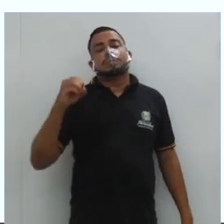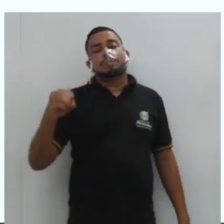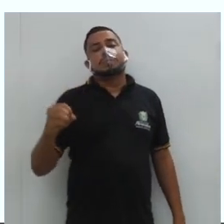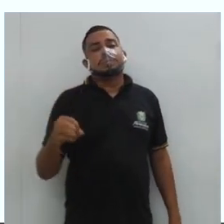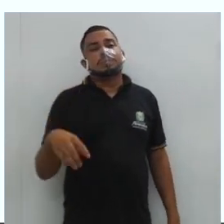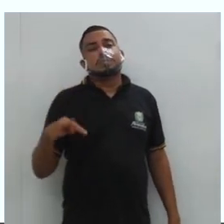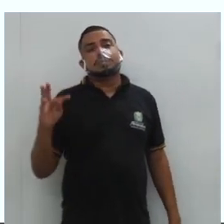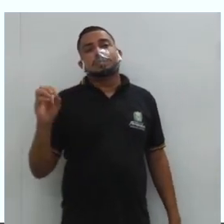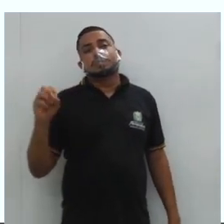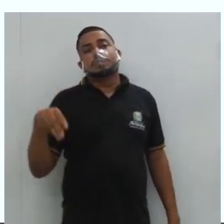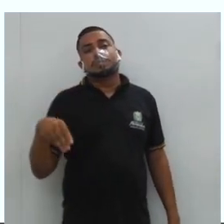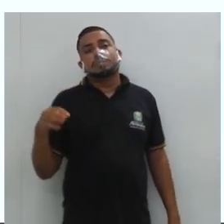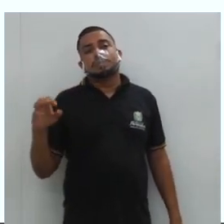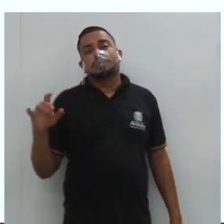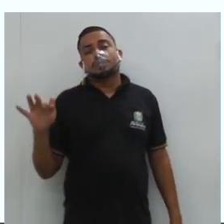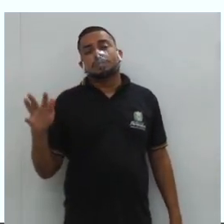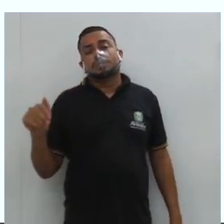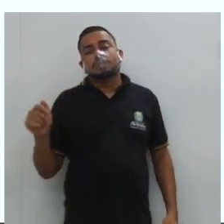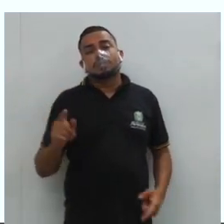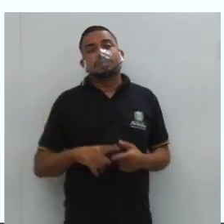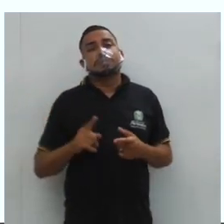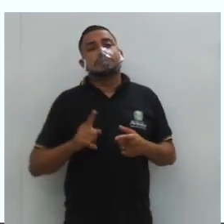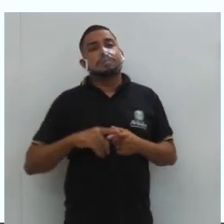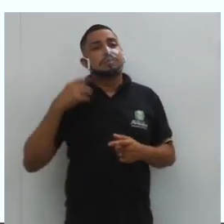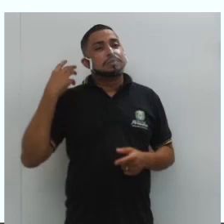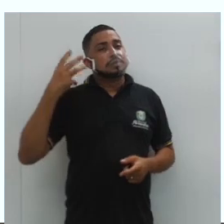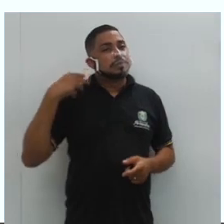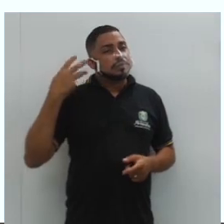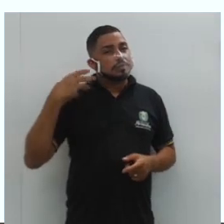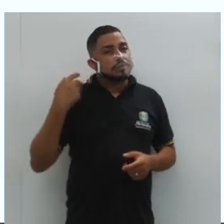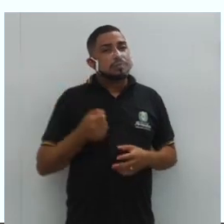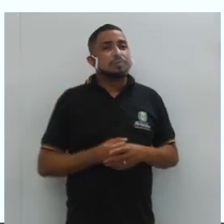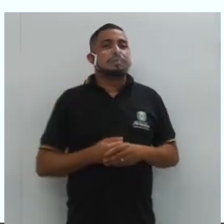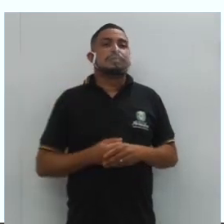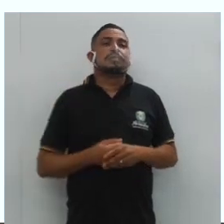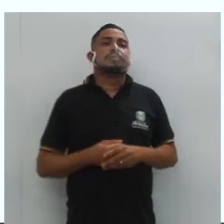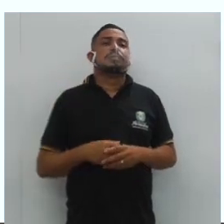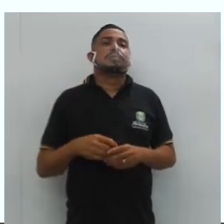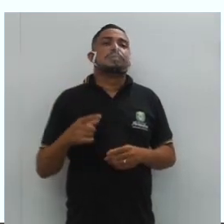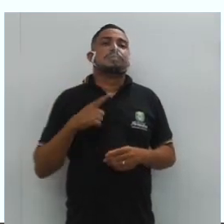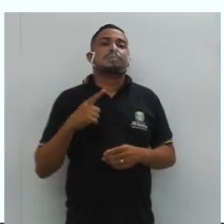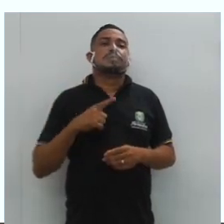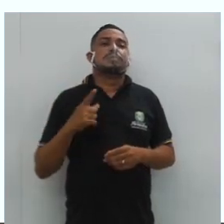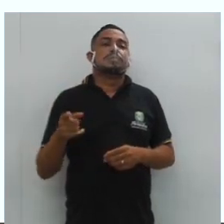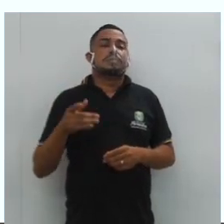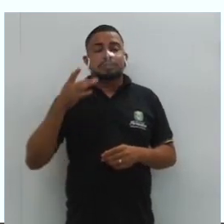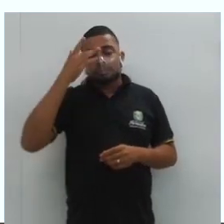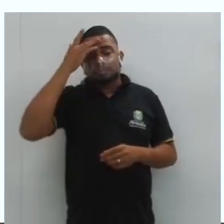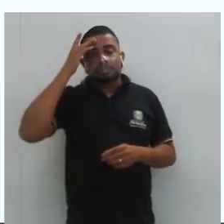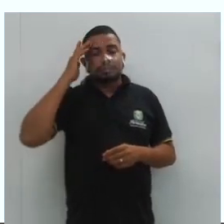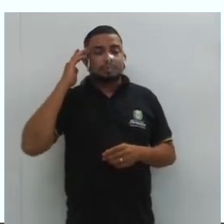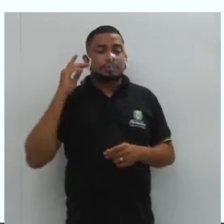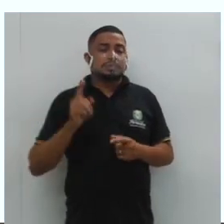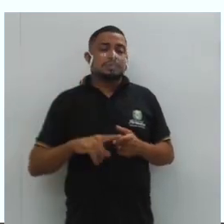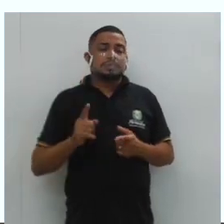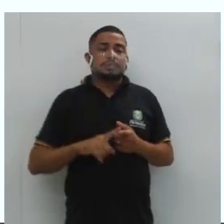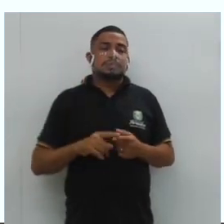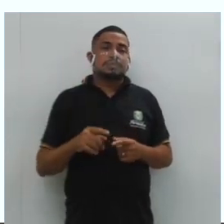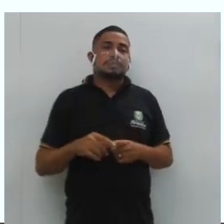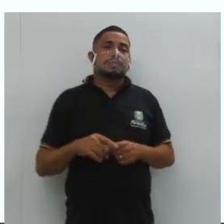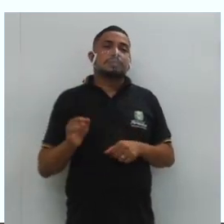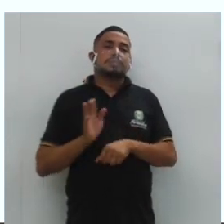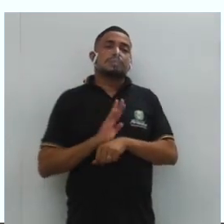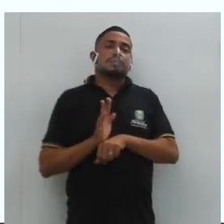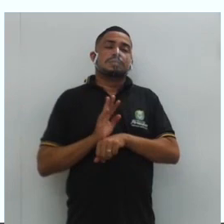Tom Cruise, né? Que fez muito sucesso. Inclusive, também a música, a trilha sonora foi tocada por muito tempo e fez muito